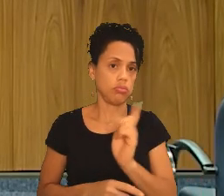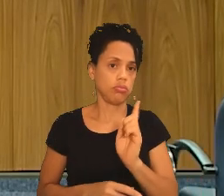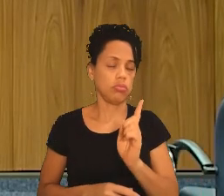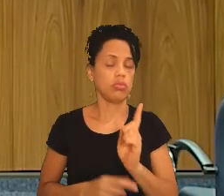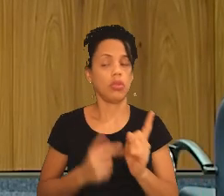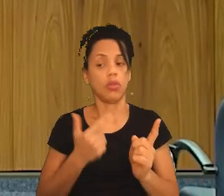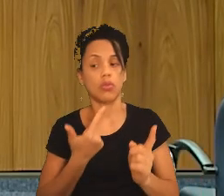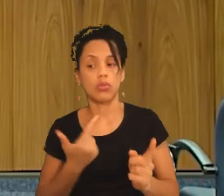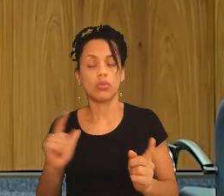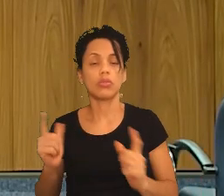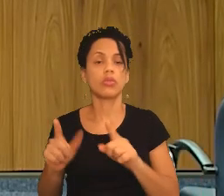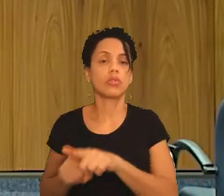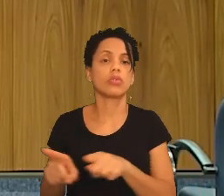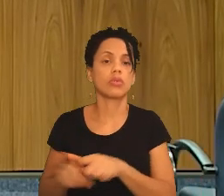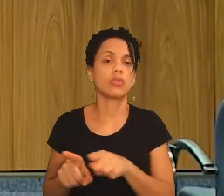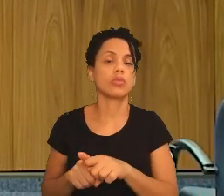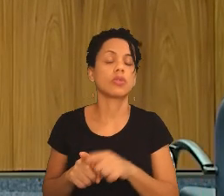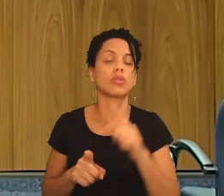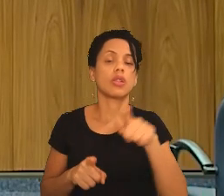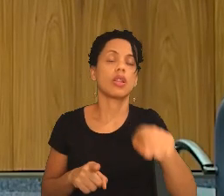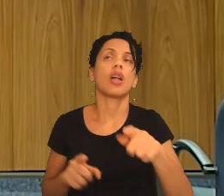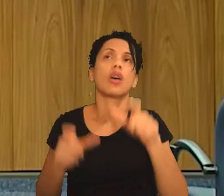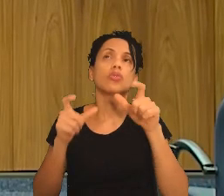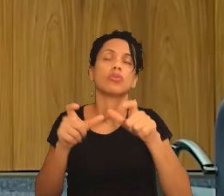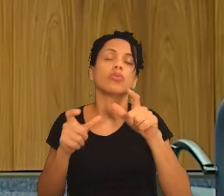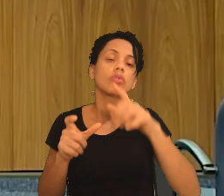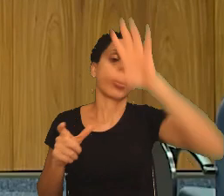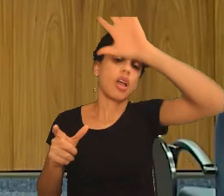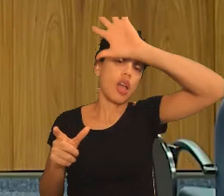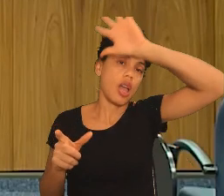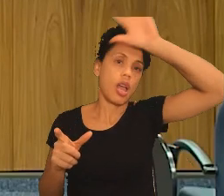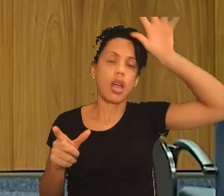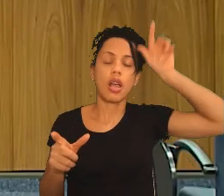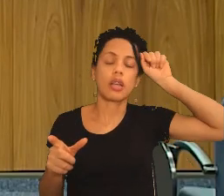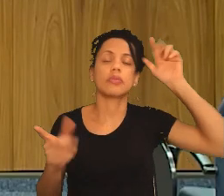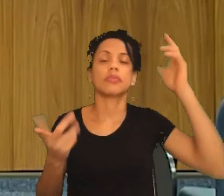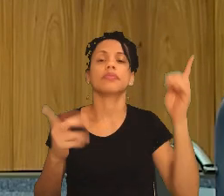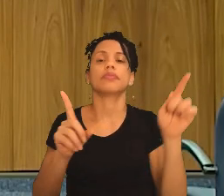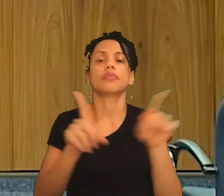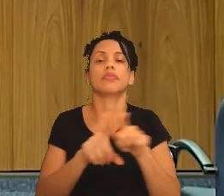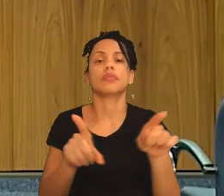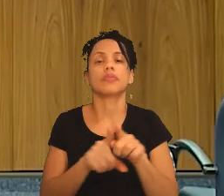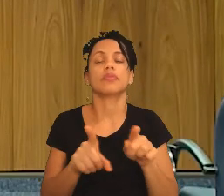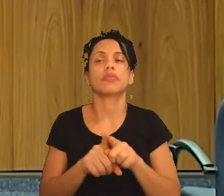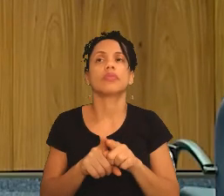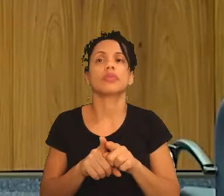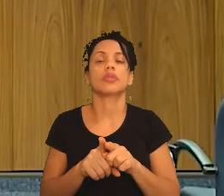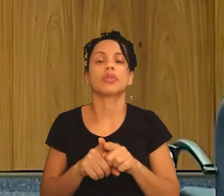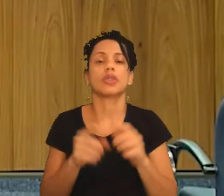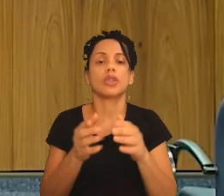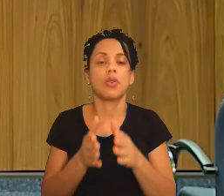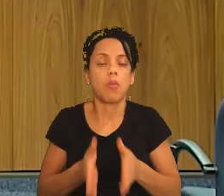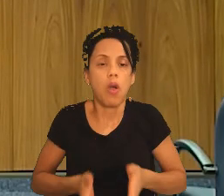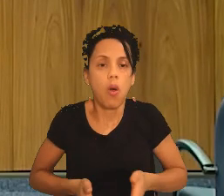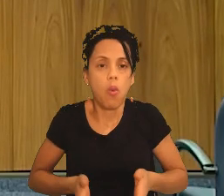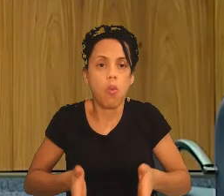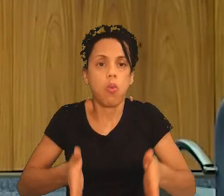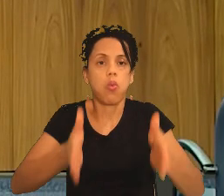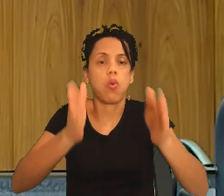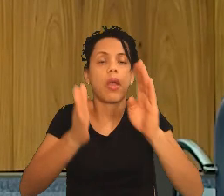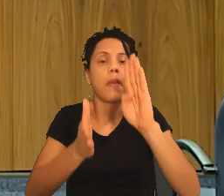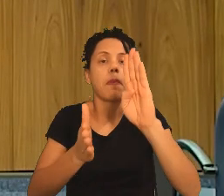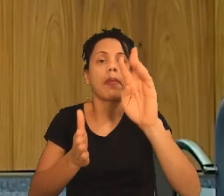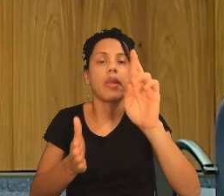ponto, a ditadura, e a gente acaba constatando, não só no caso dos Krenak, como em outros casos que a gente